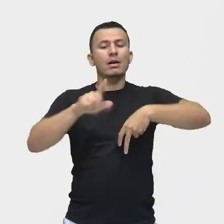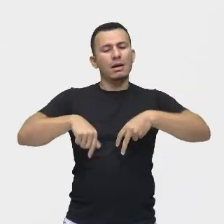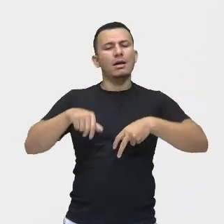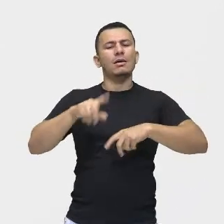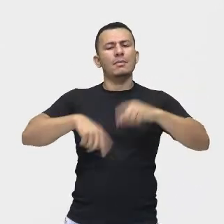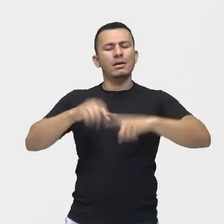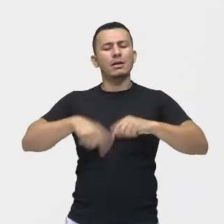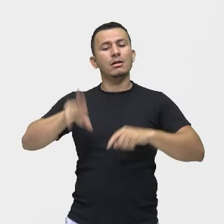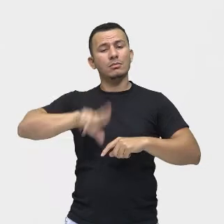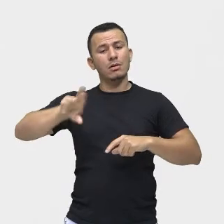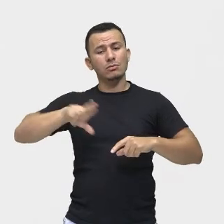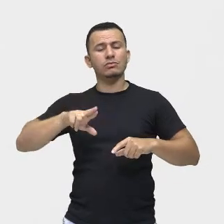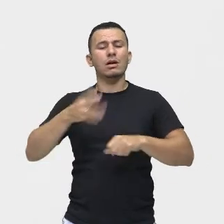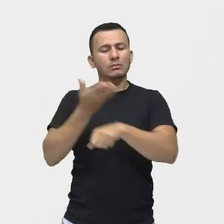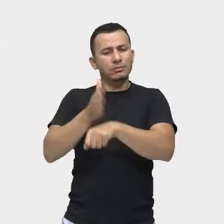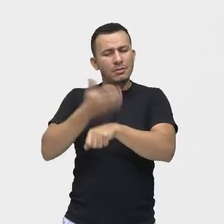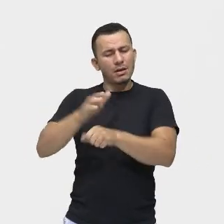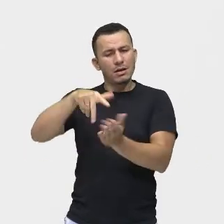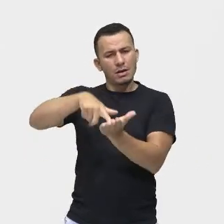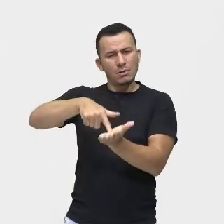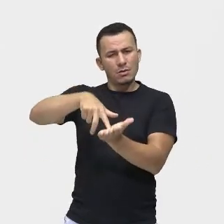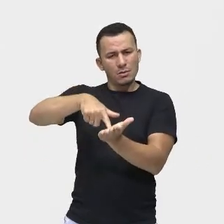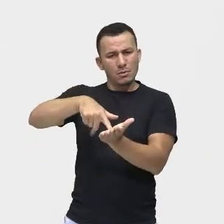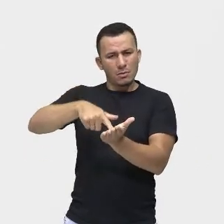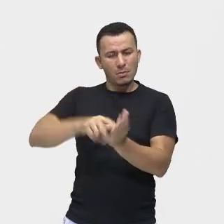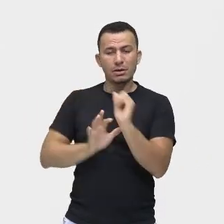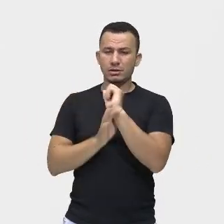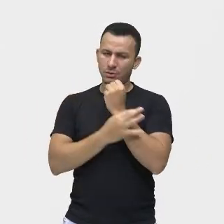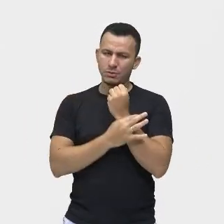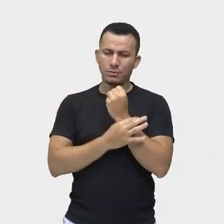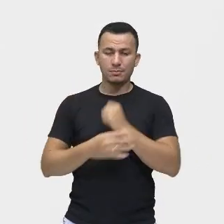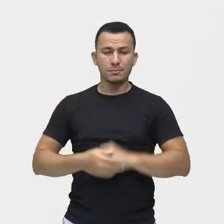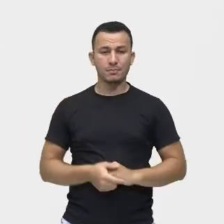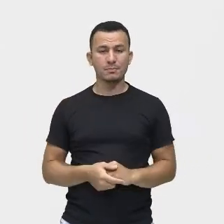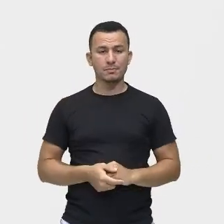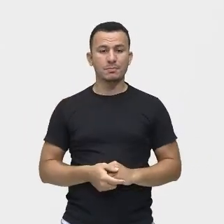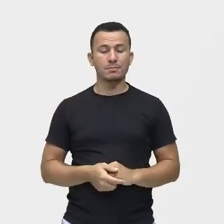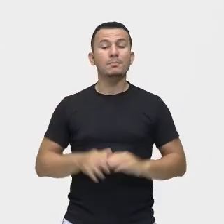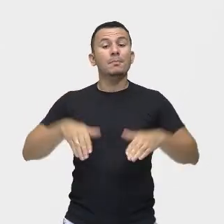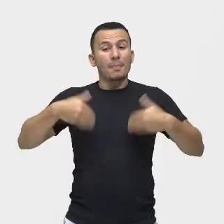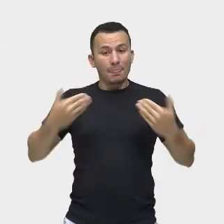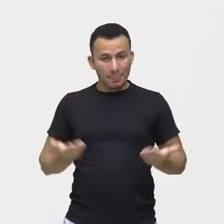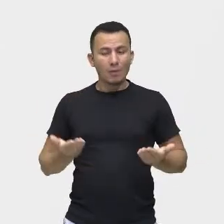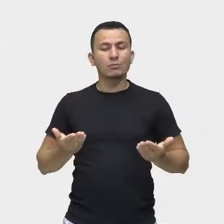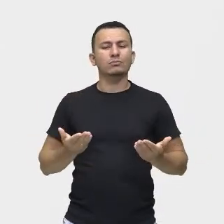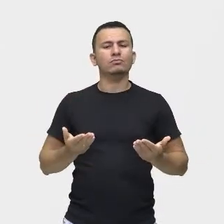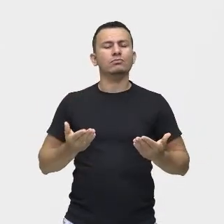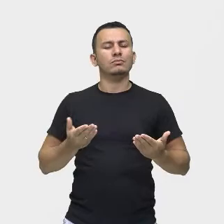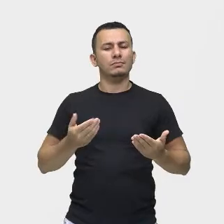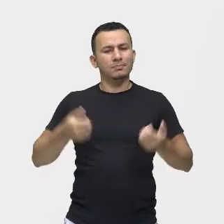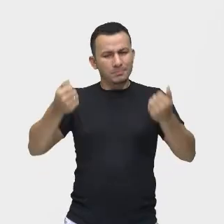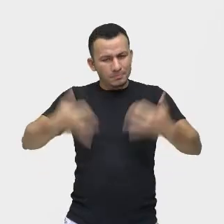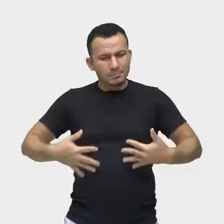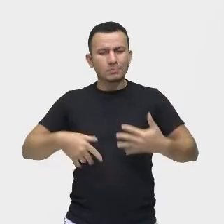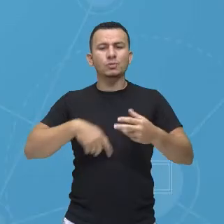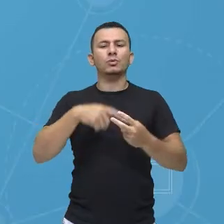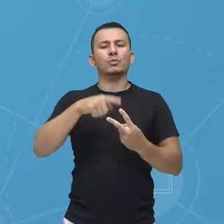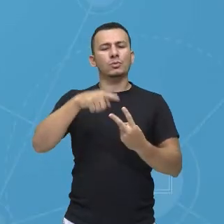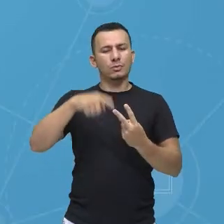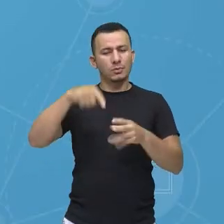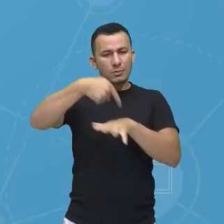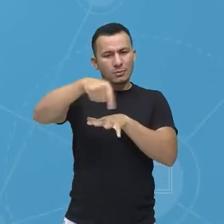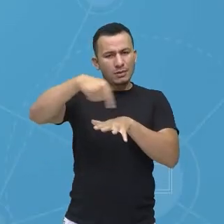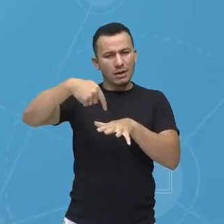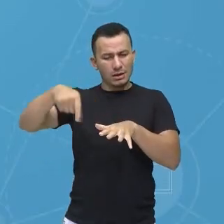equipamentos necessários para a prática do skatismo em segurança. Muito bem, pessoal. Então aí nós tivemos duas modalidades